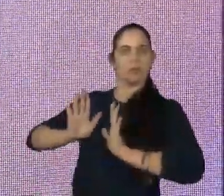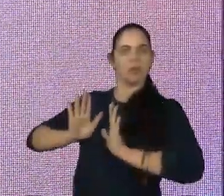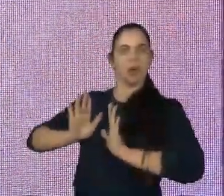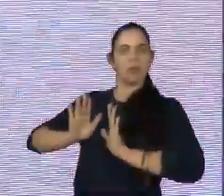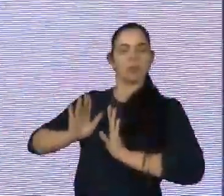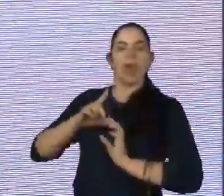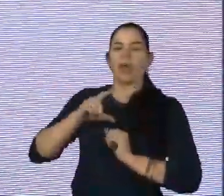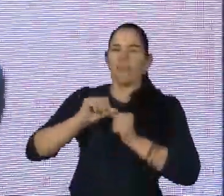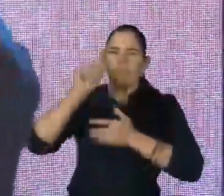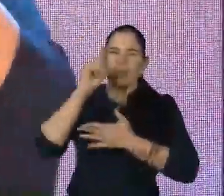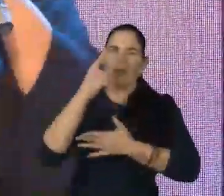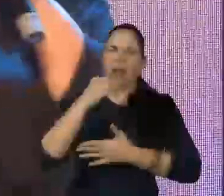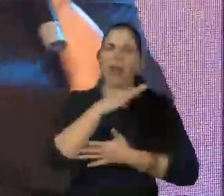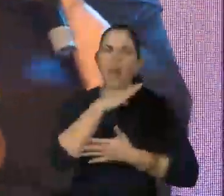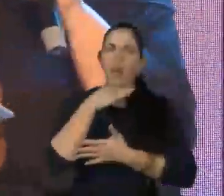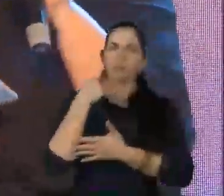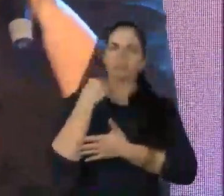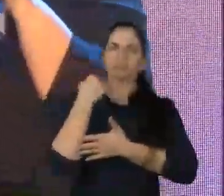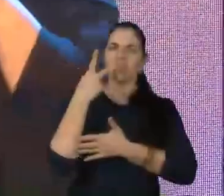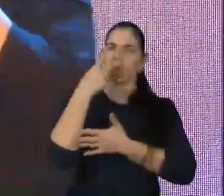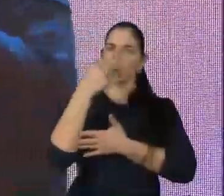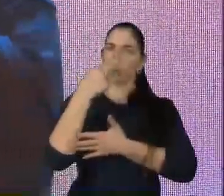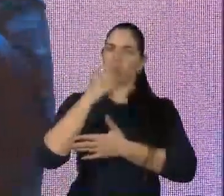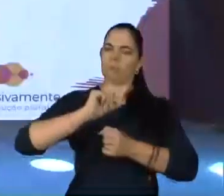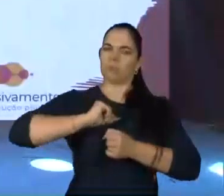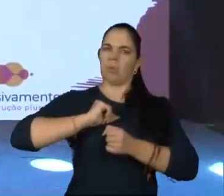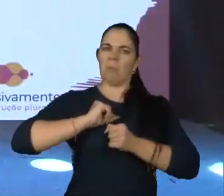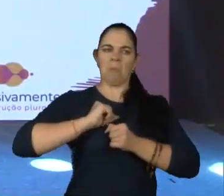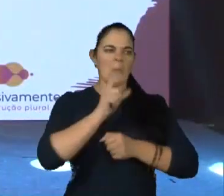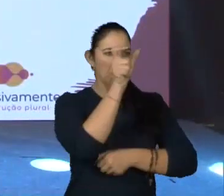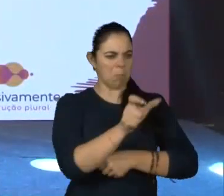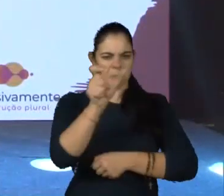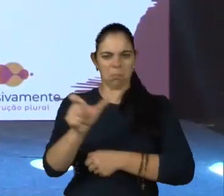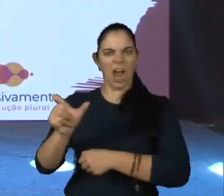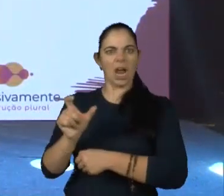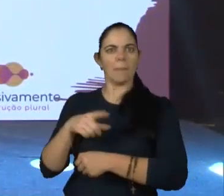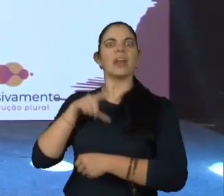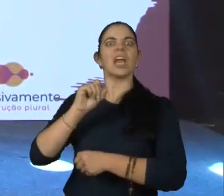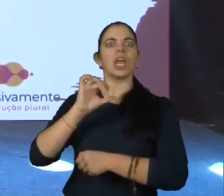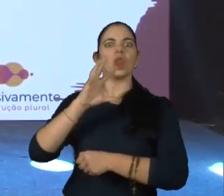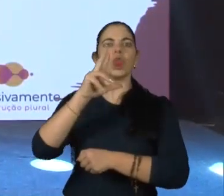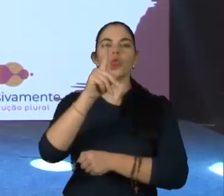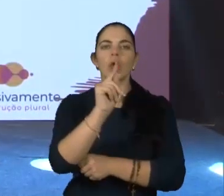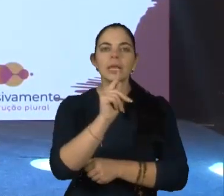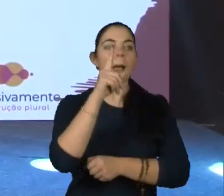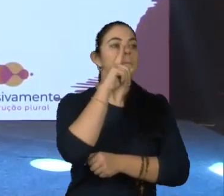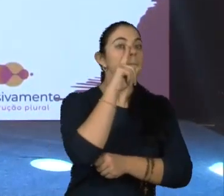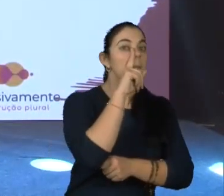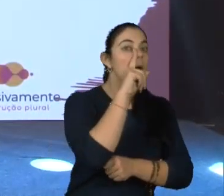O luto, ele é um padrão. Ele foi criado como um padrão para dizer que todas as maternidades,